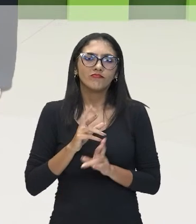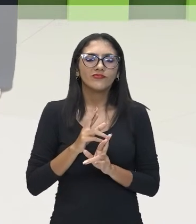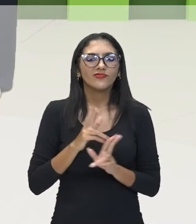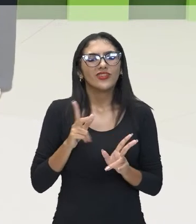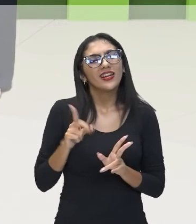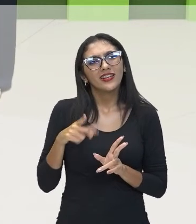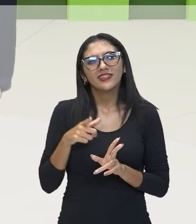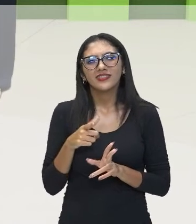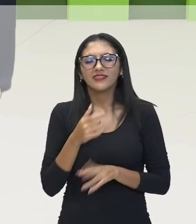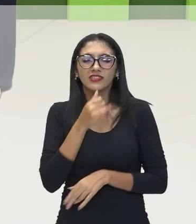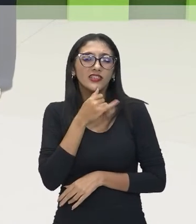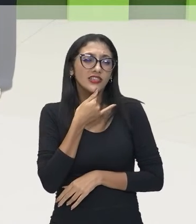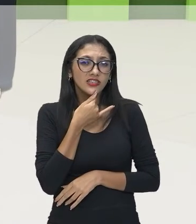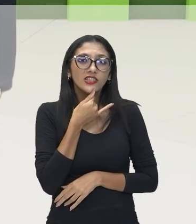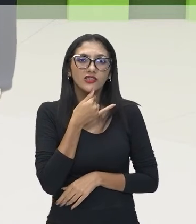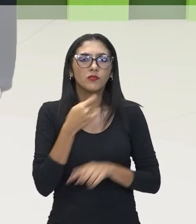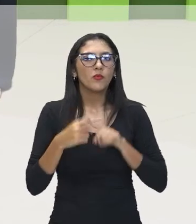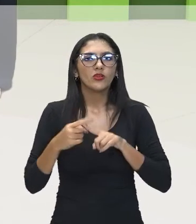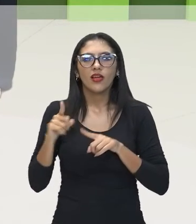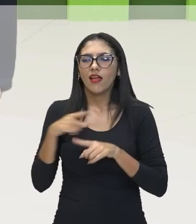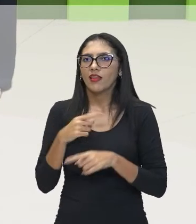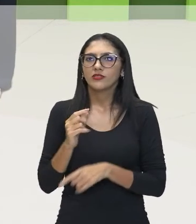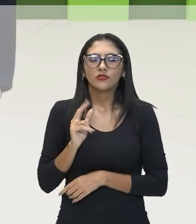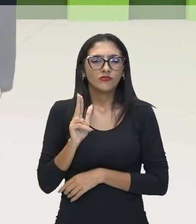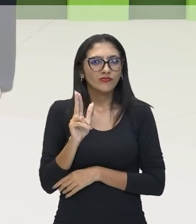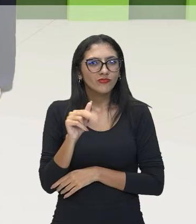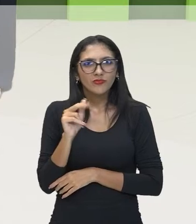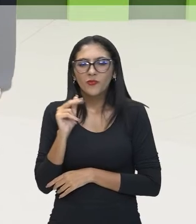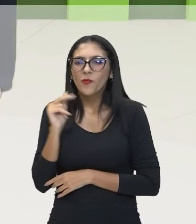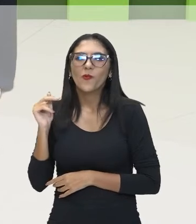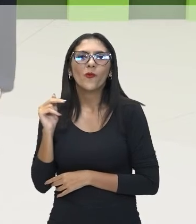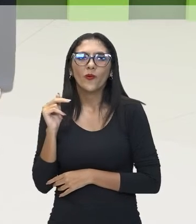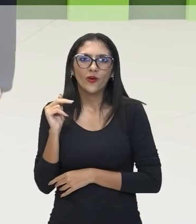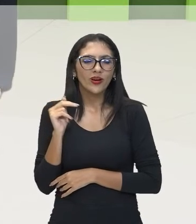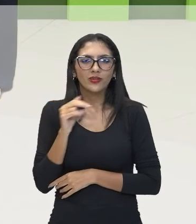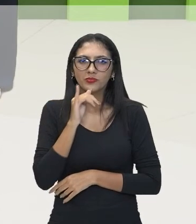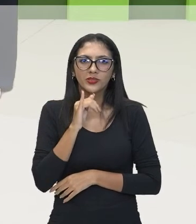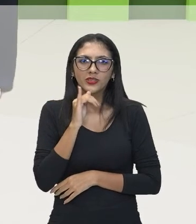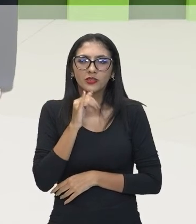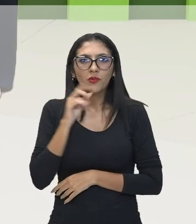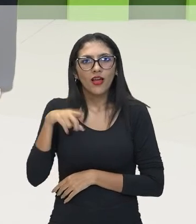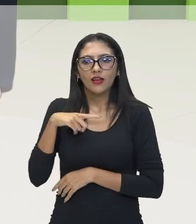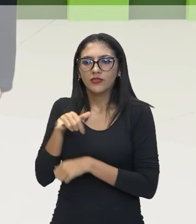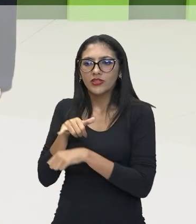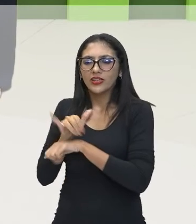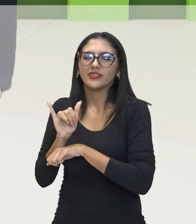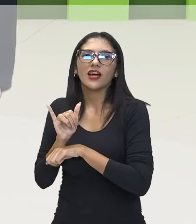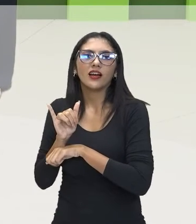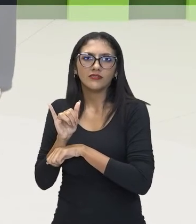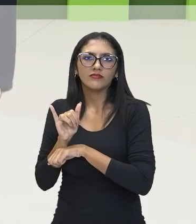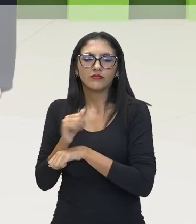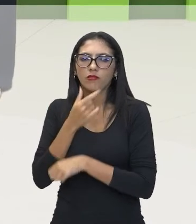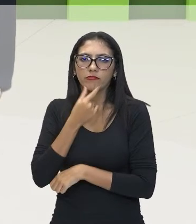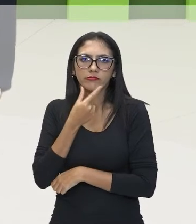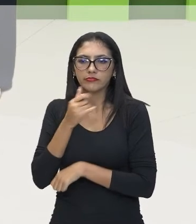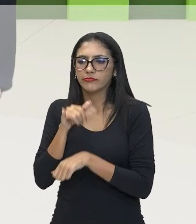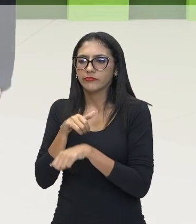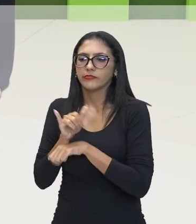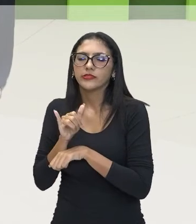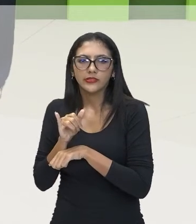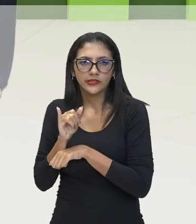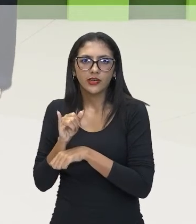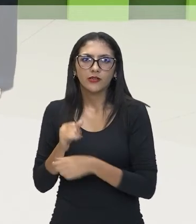né, triste, porque ela, né, acabou sendo passada para trás pelos homens, né? Então, ela acabou